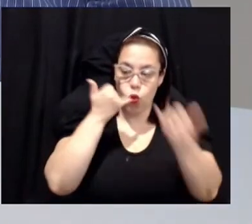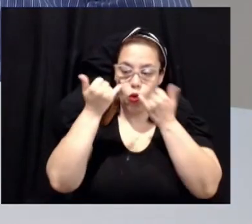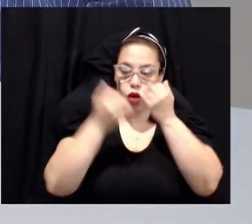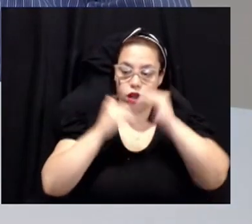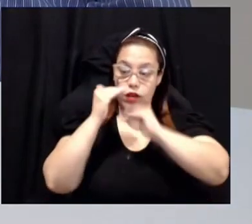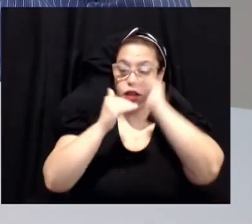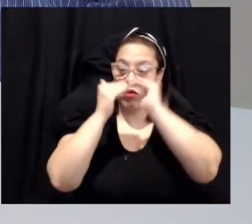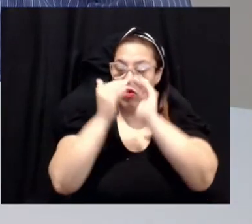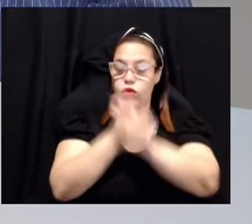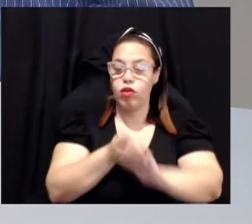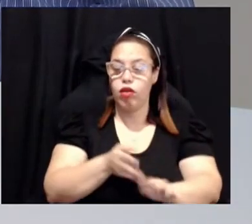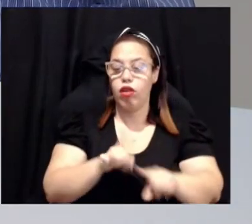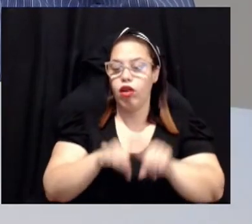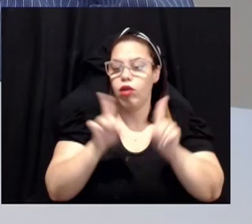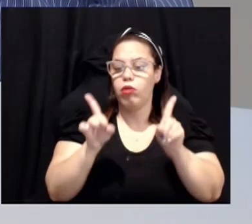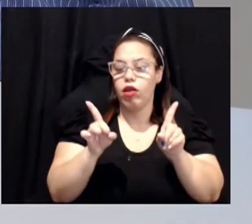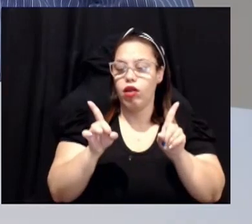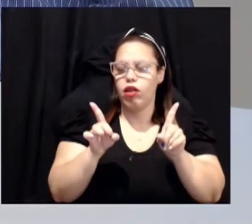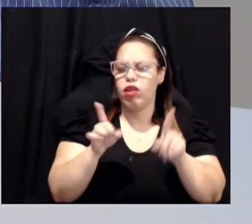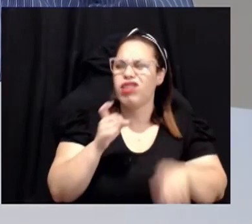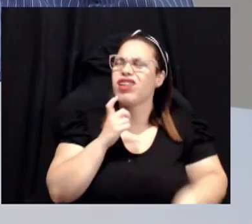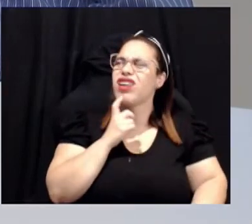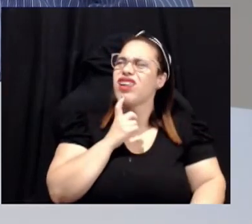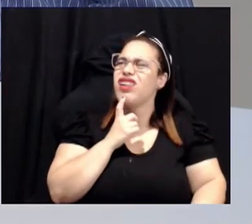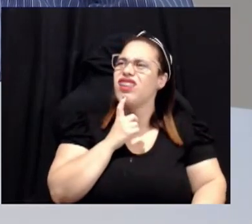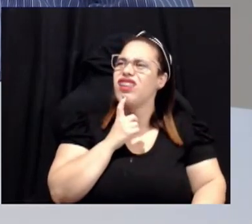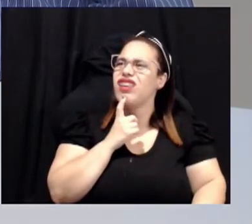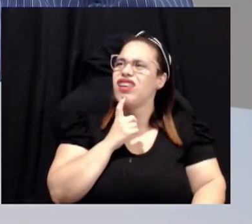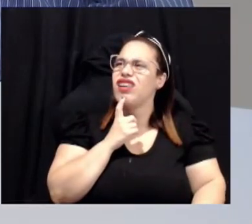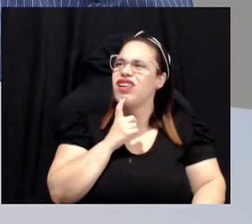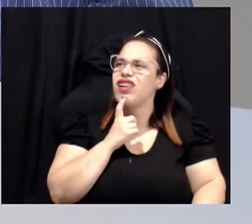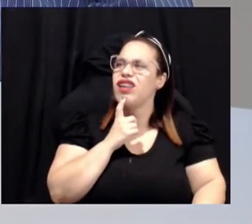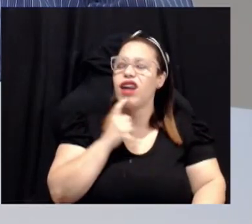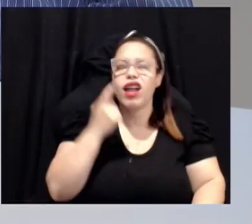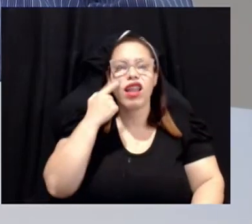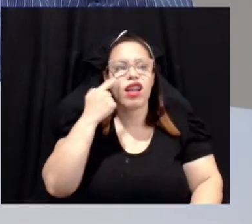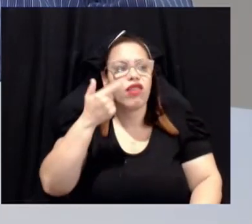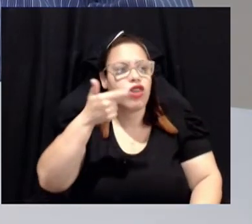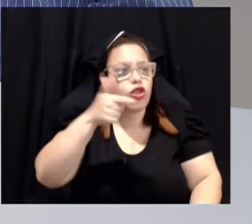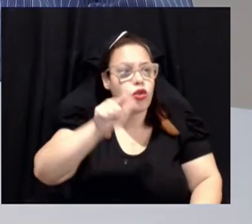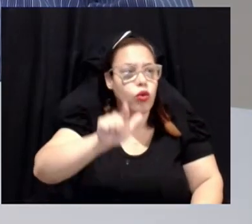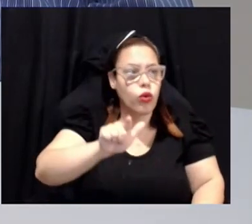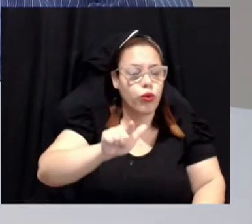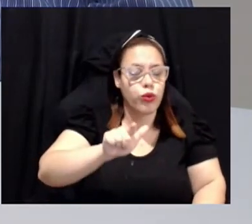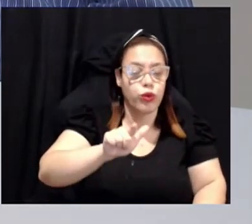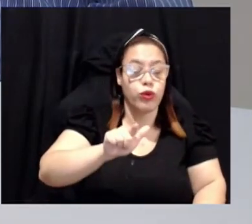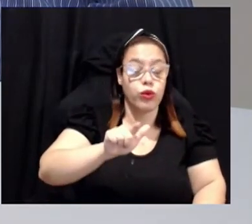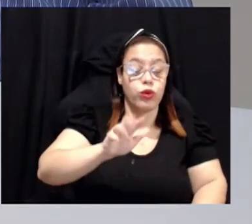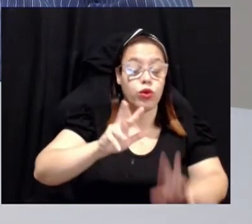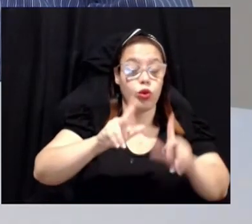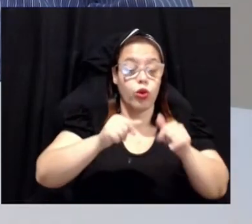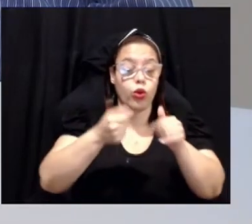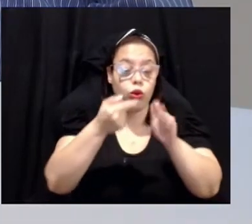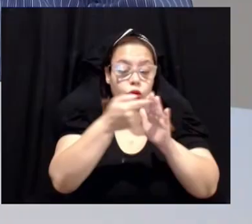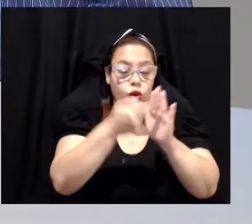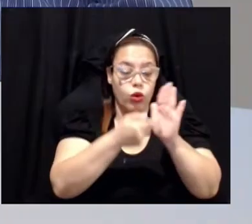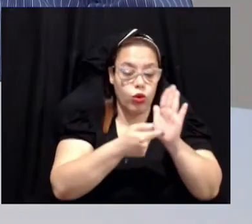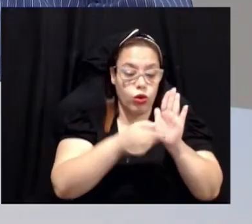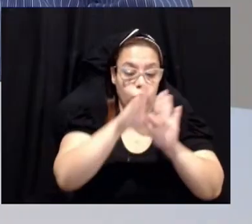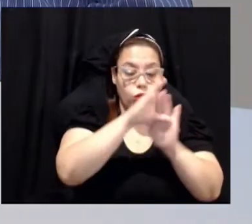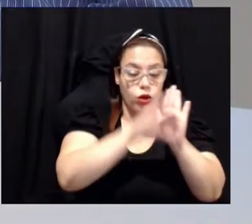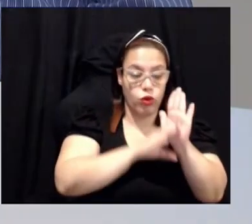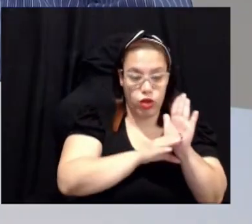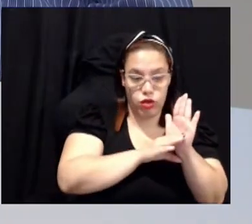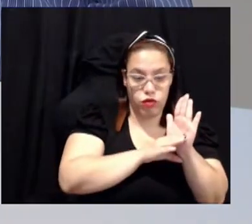chegou no momento que nós teríamos que rever todas as diretrizes curriculares. Nessa